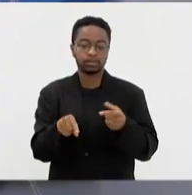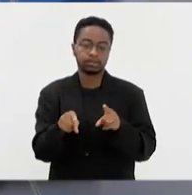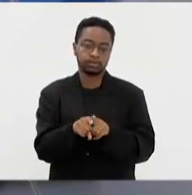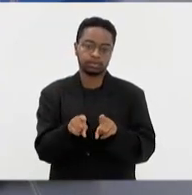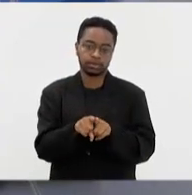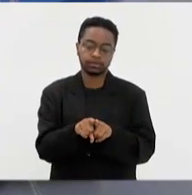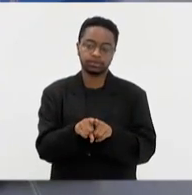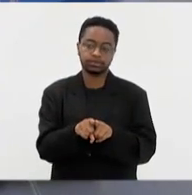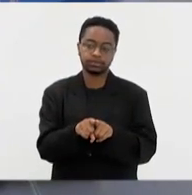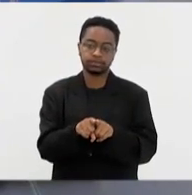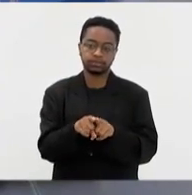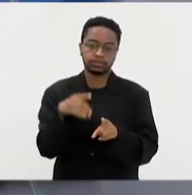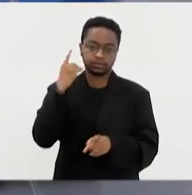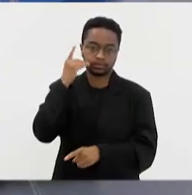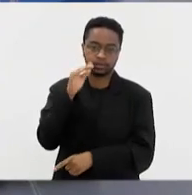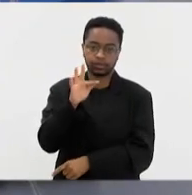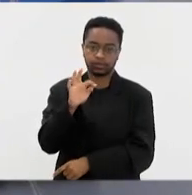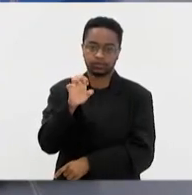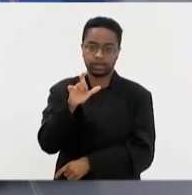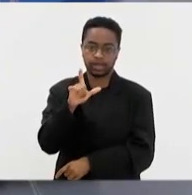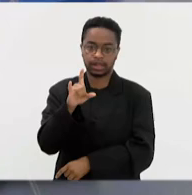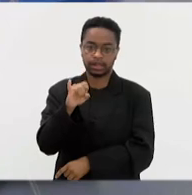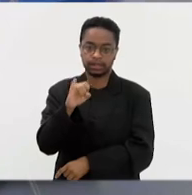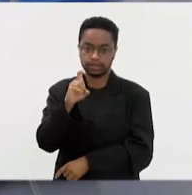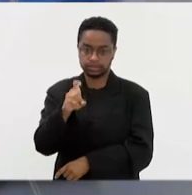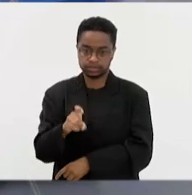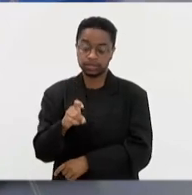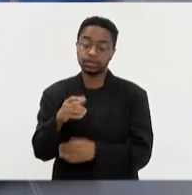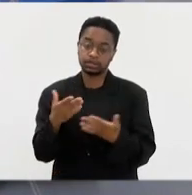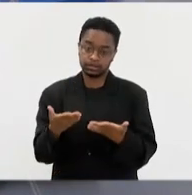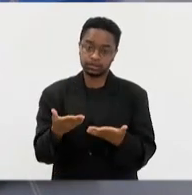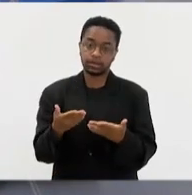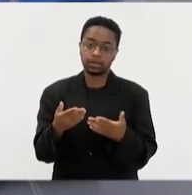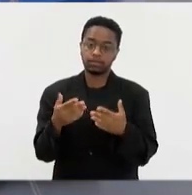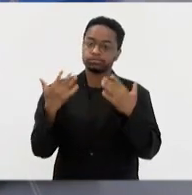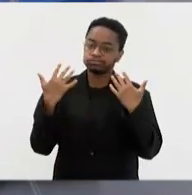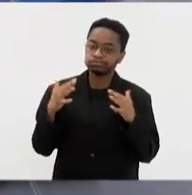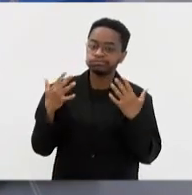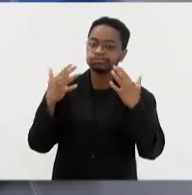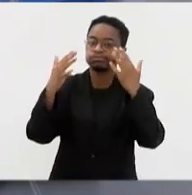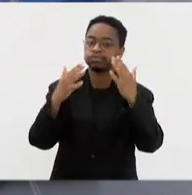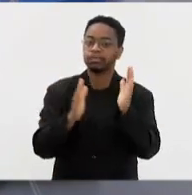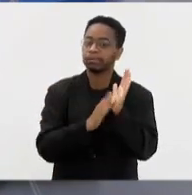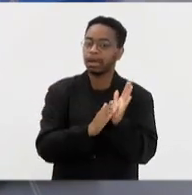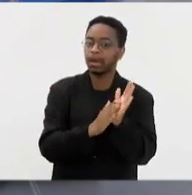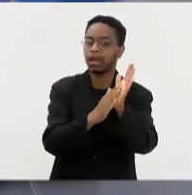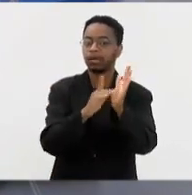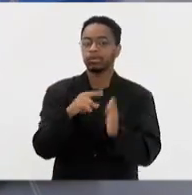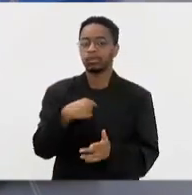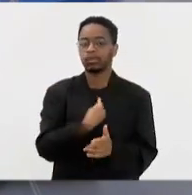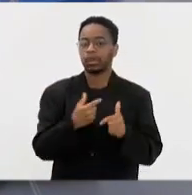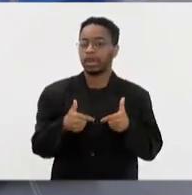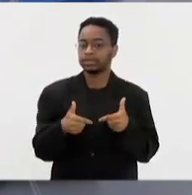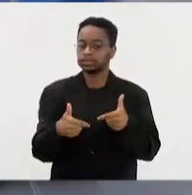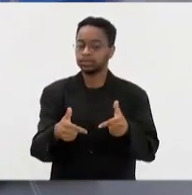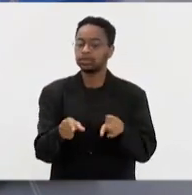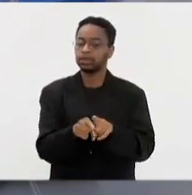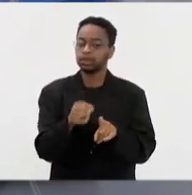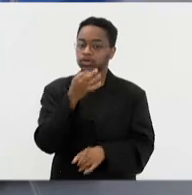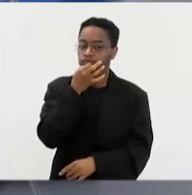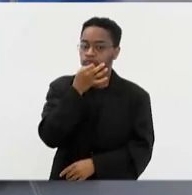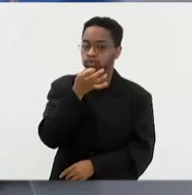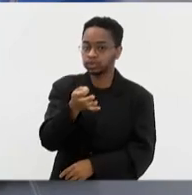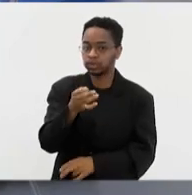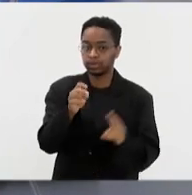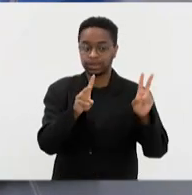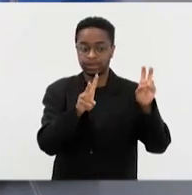então, deputado Félix, e que então fez uma manifestação elogiando a iniciativa e sugerindo que de alguma maneira